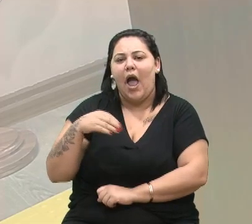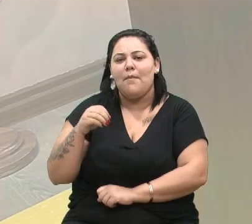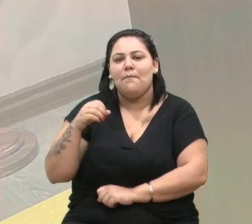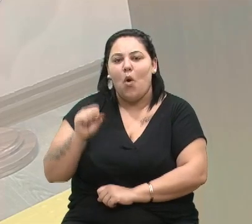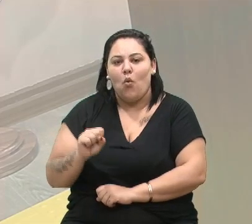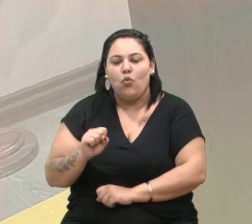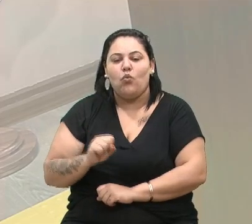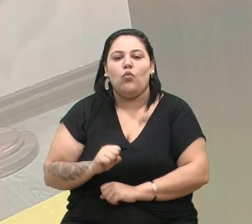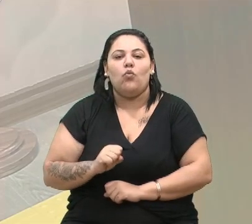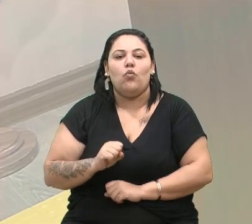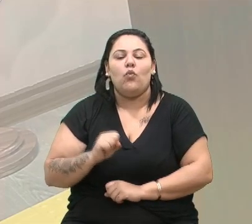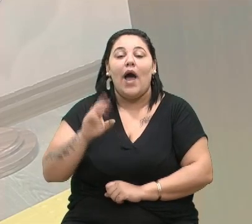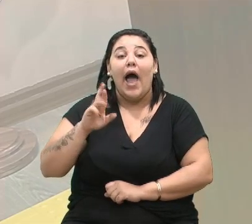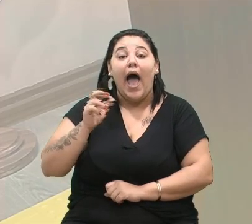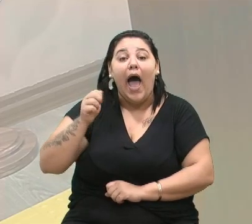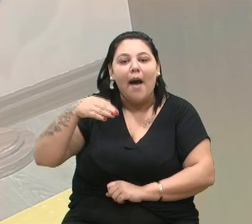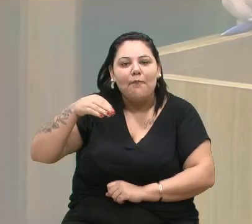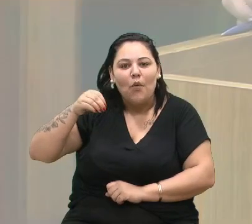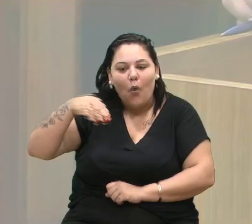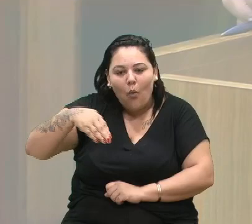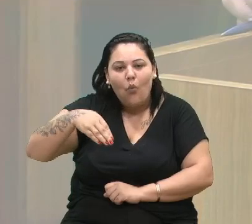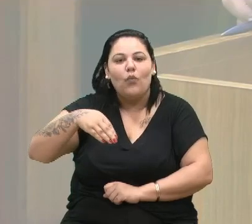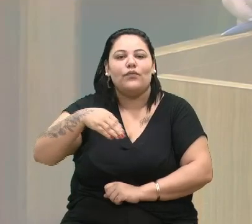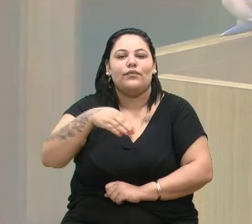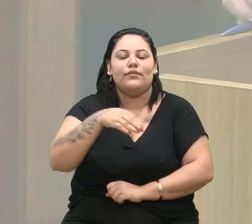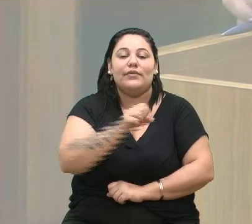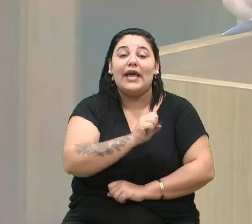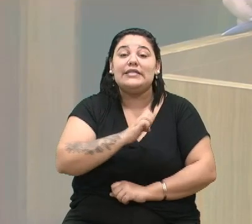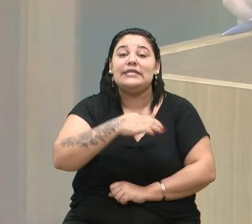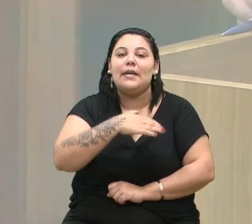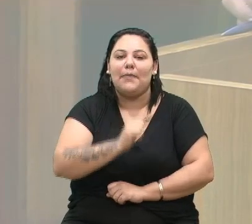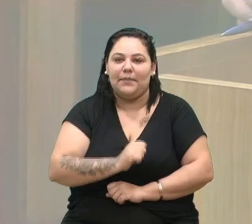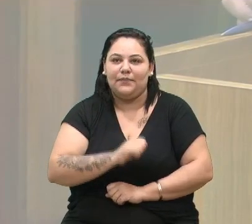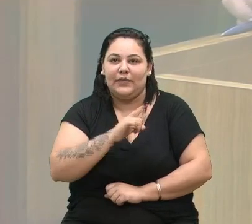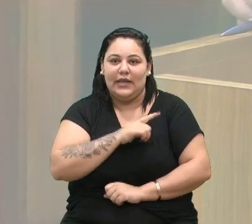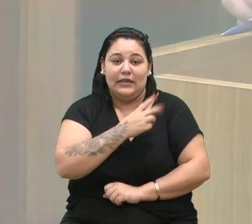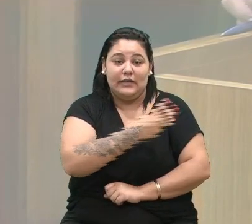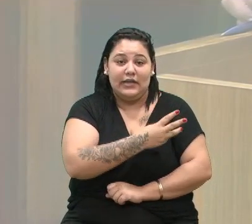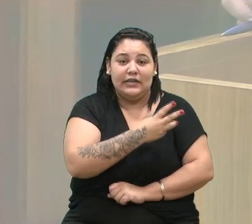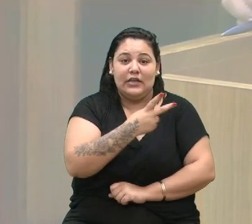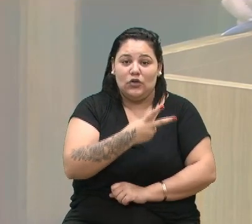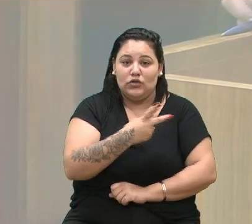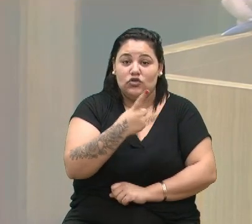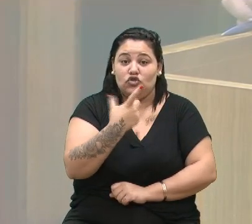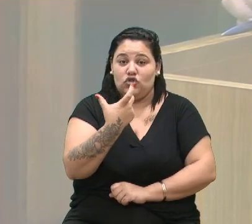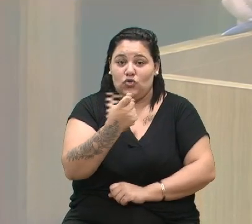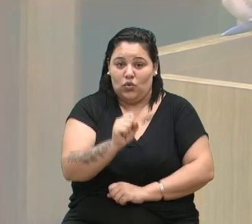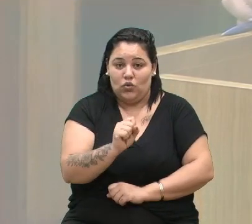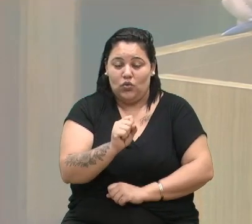como notícia também da Prefeitura, seria no 3218